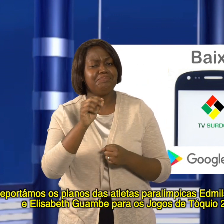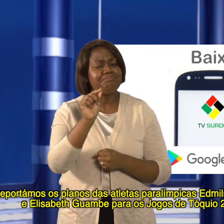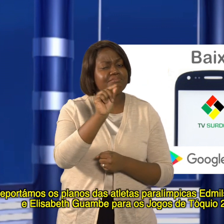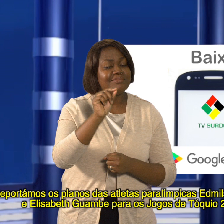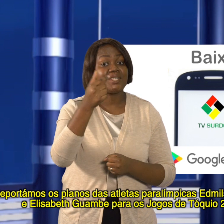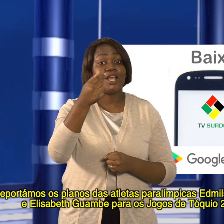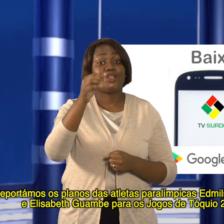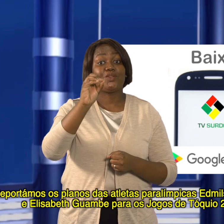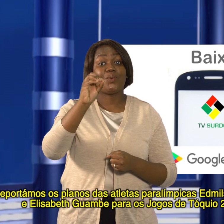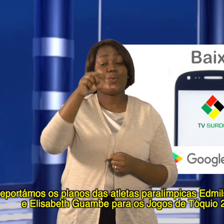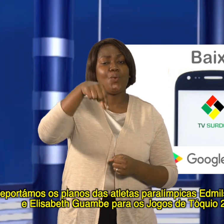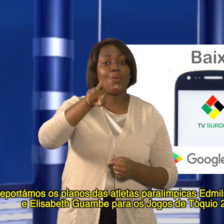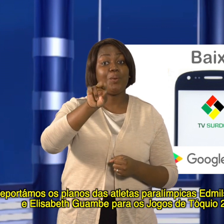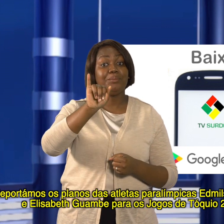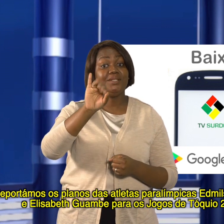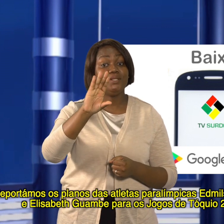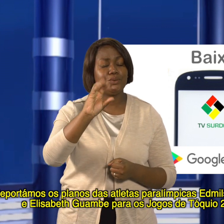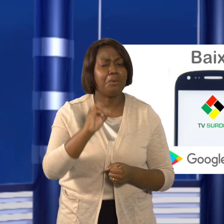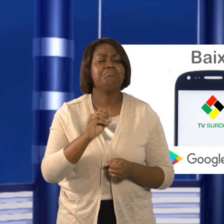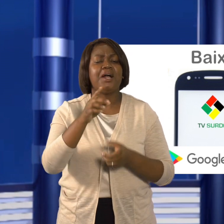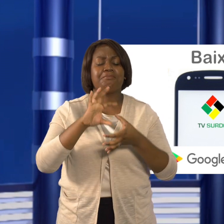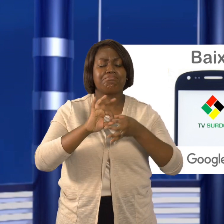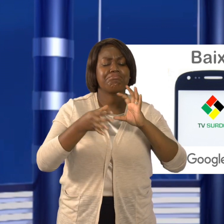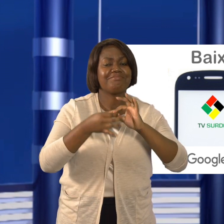para os Jogos de Tóquio 2020.